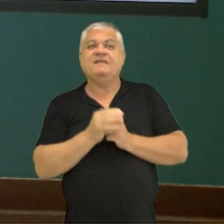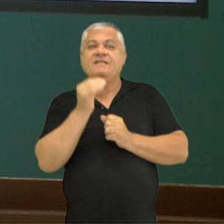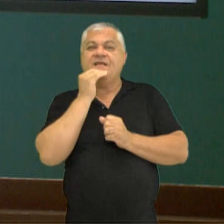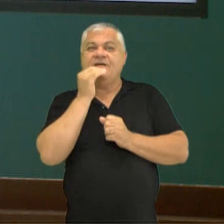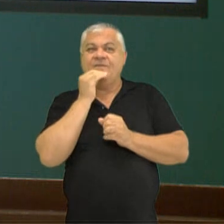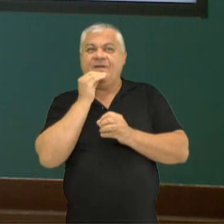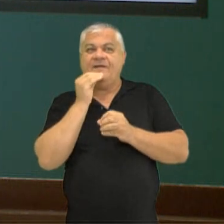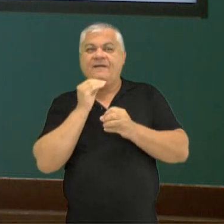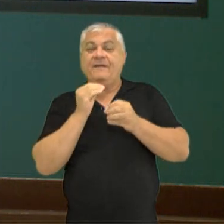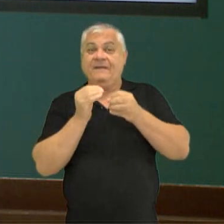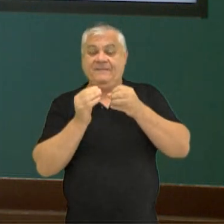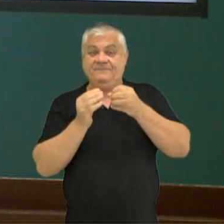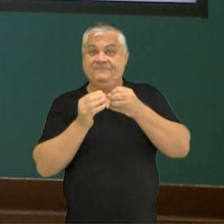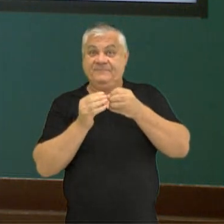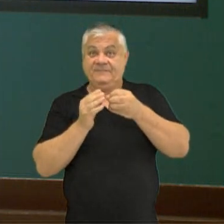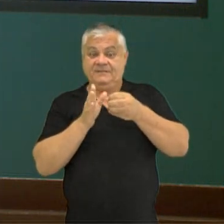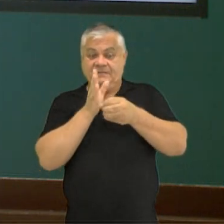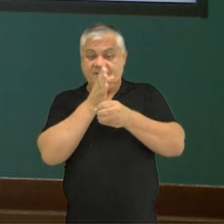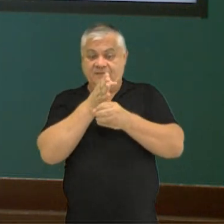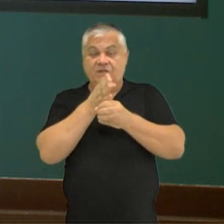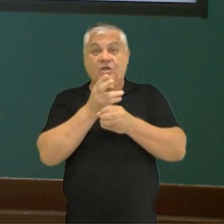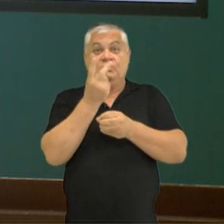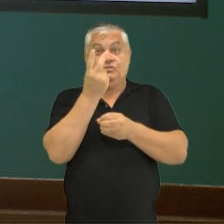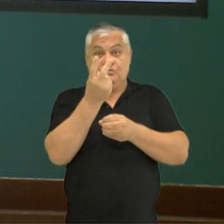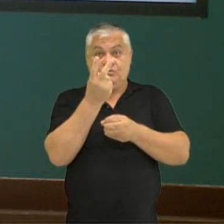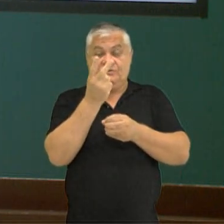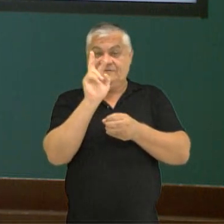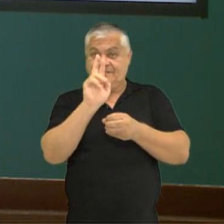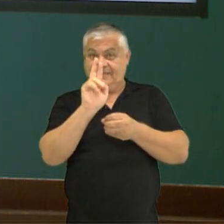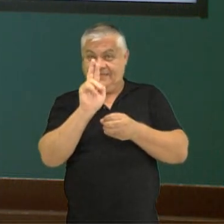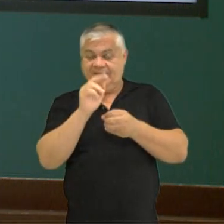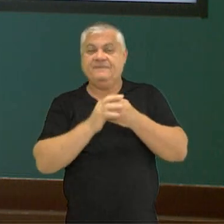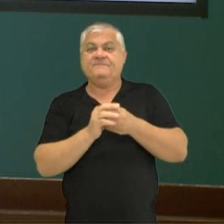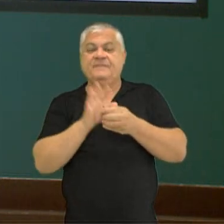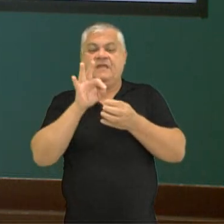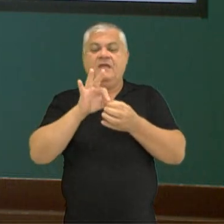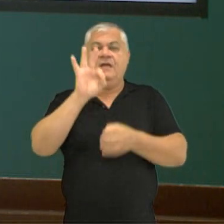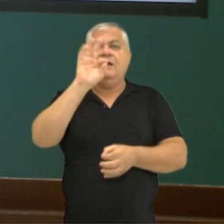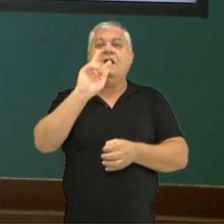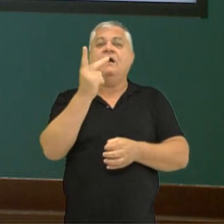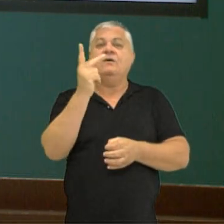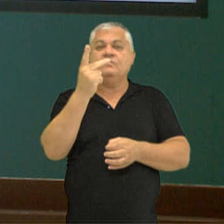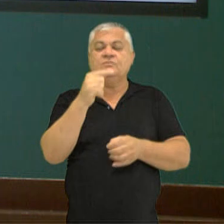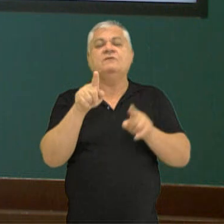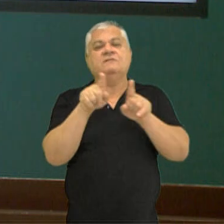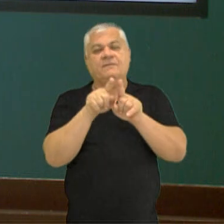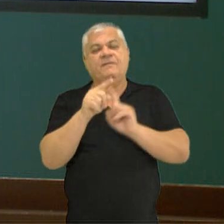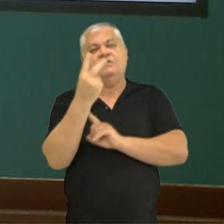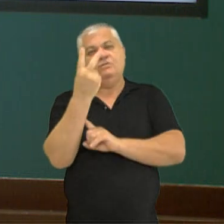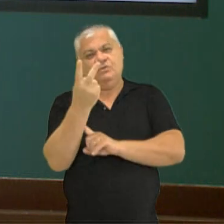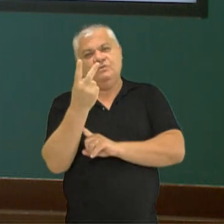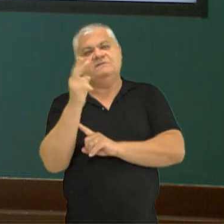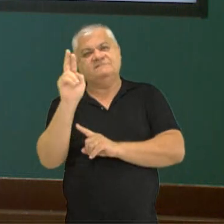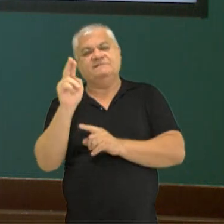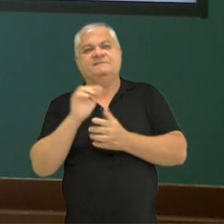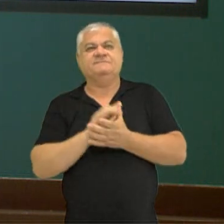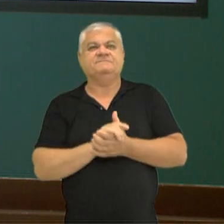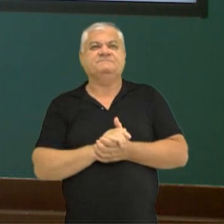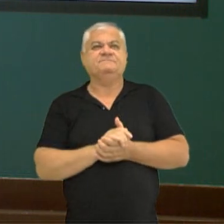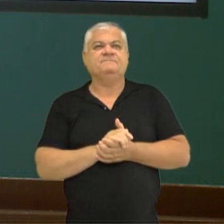base aqui é 2R, né, que seria o diâmetro, e a altura, que nesse caso também vale 2R.